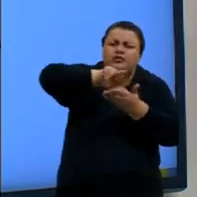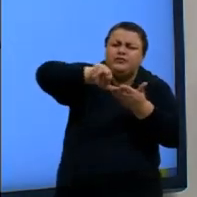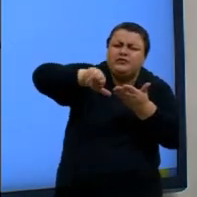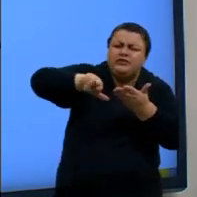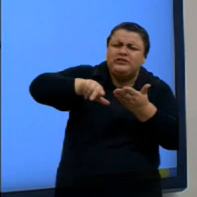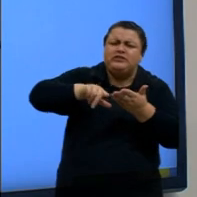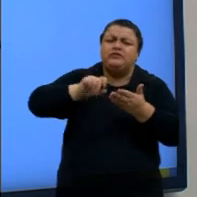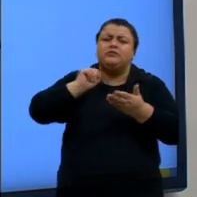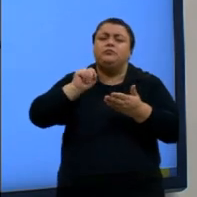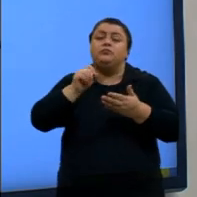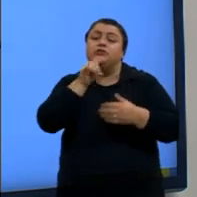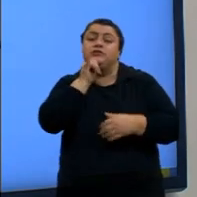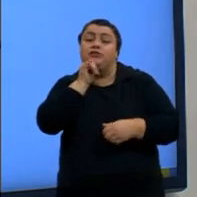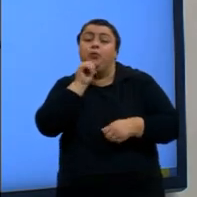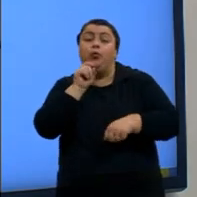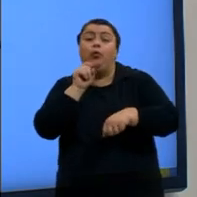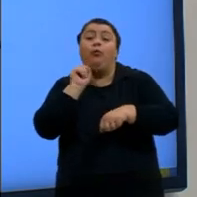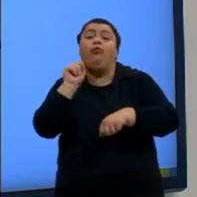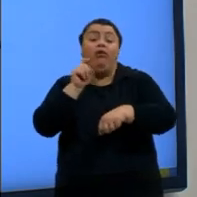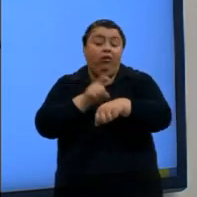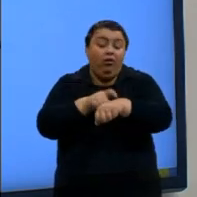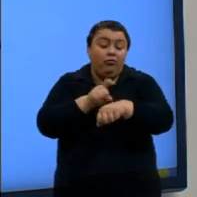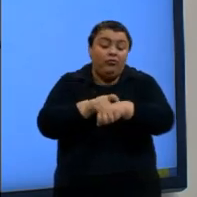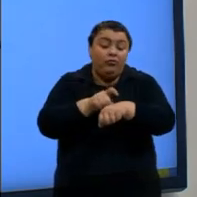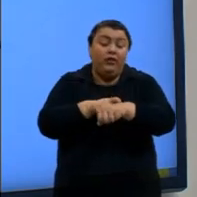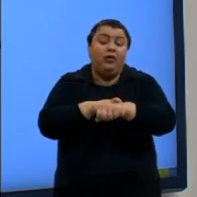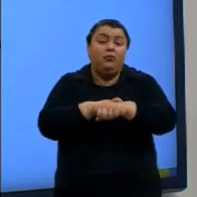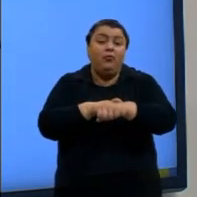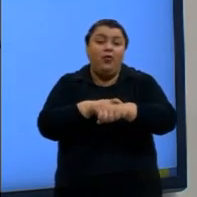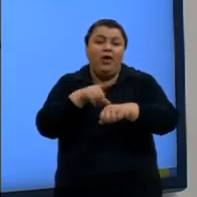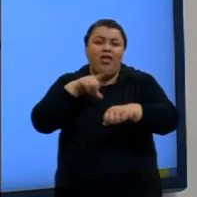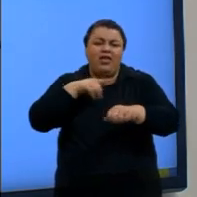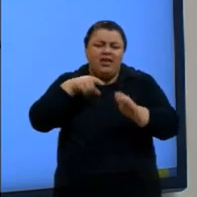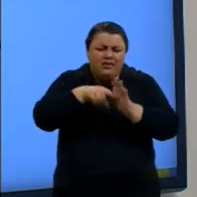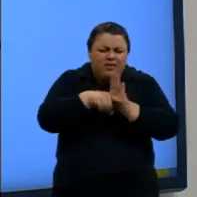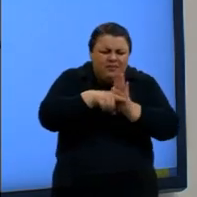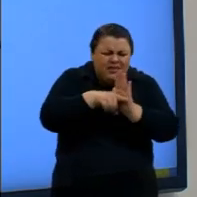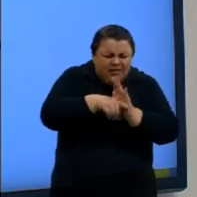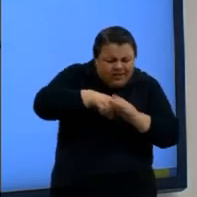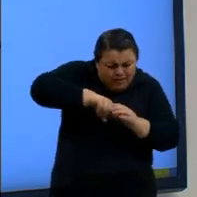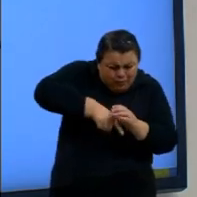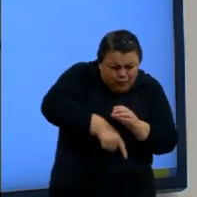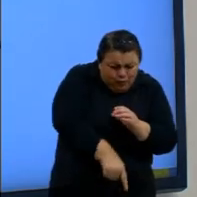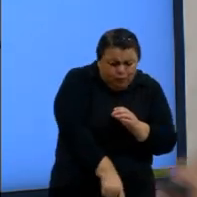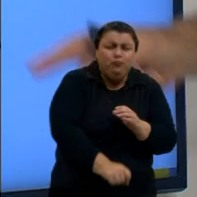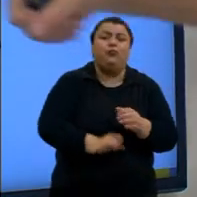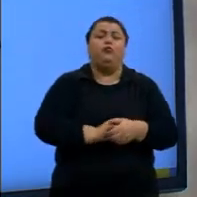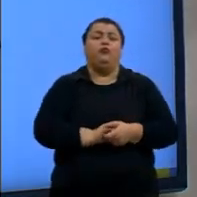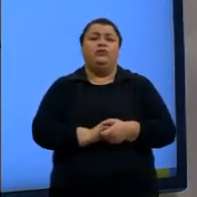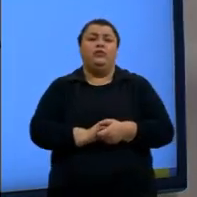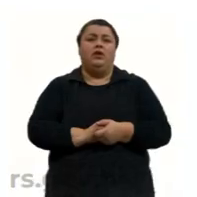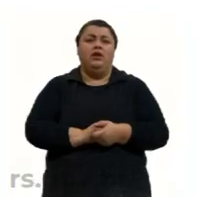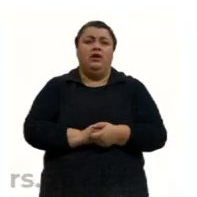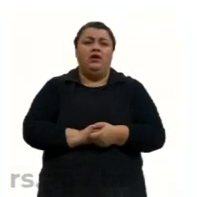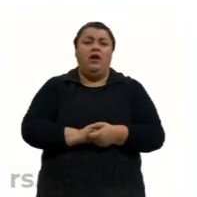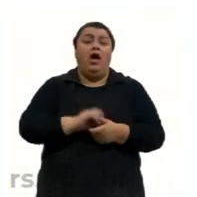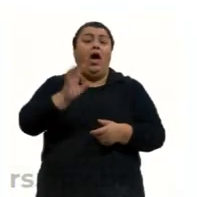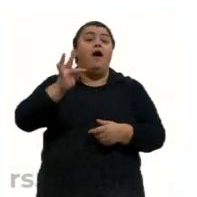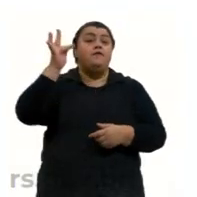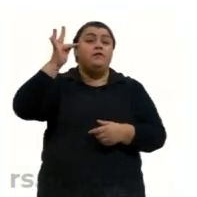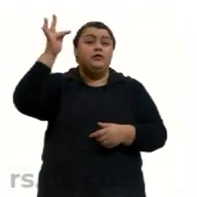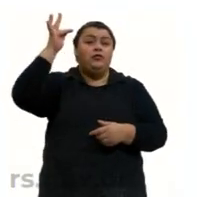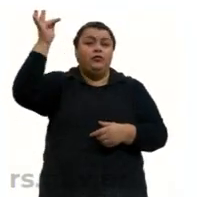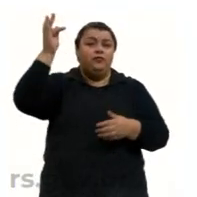representa o que que é o tempo então ser radical é ter essa pesquisa profunda e a raiz né a